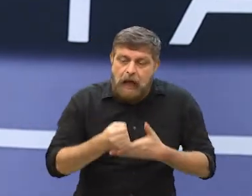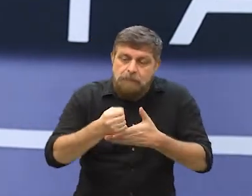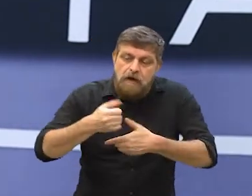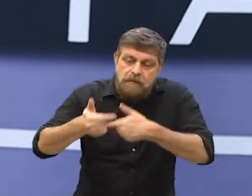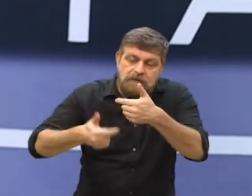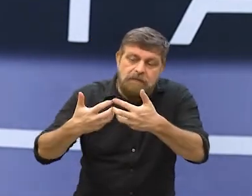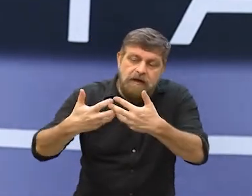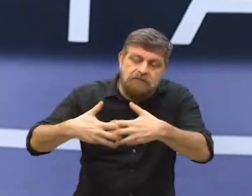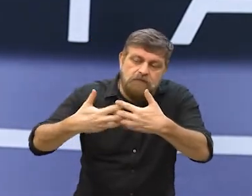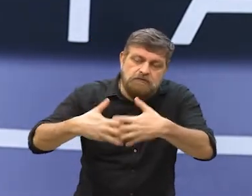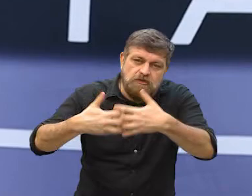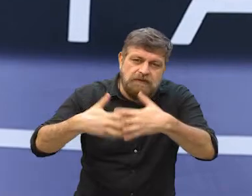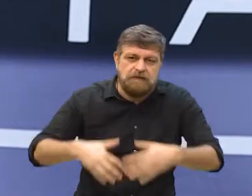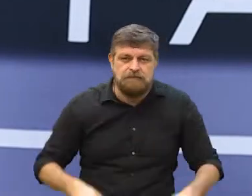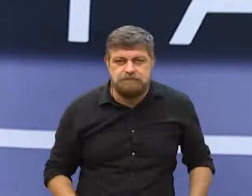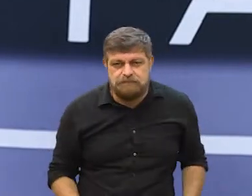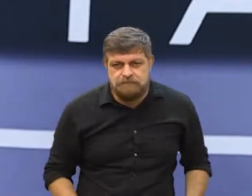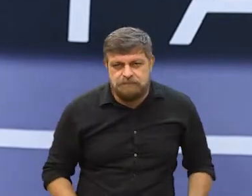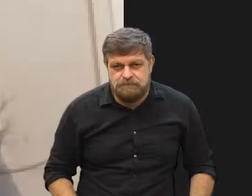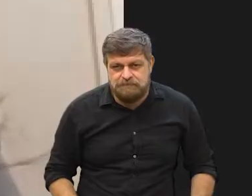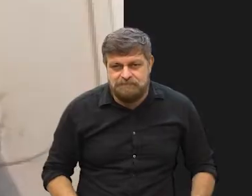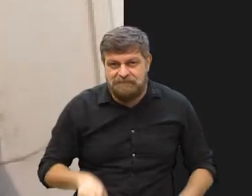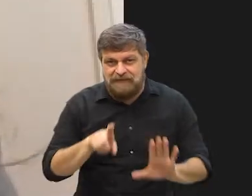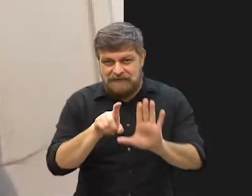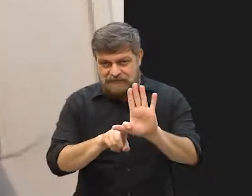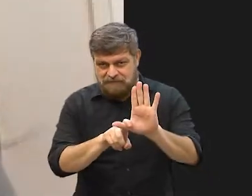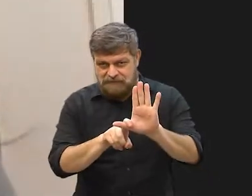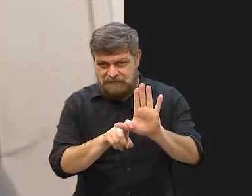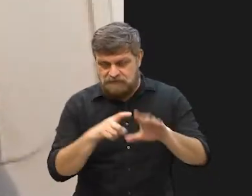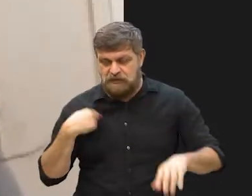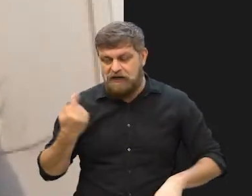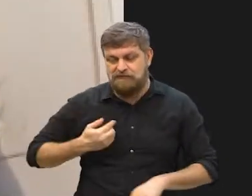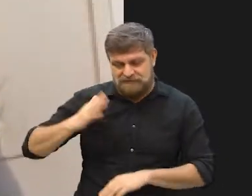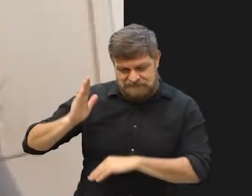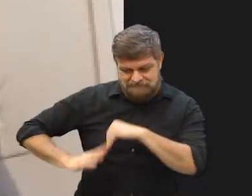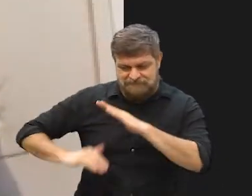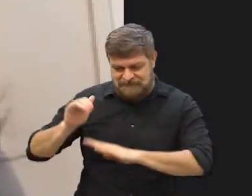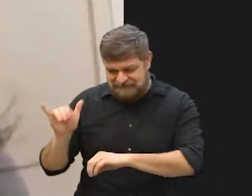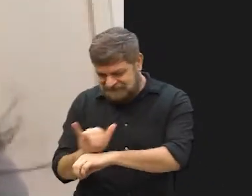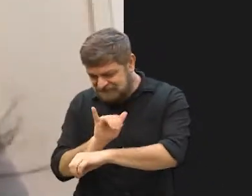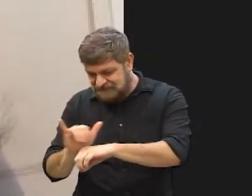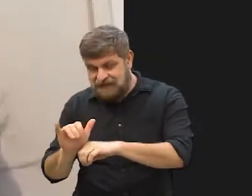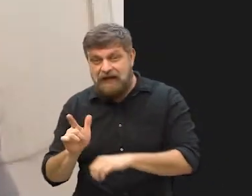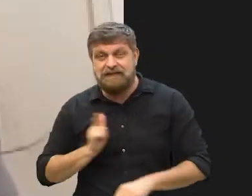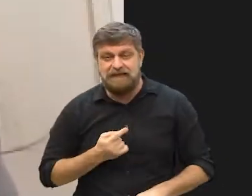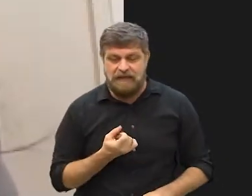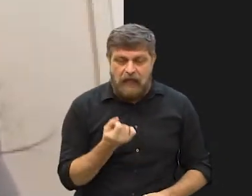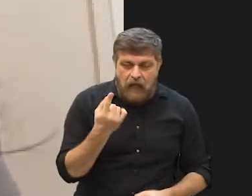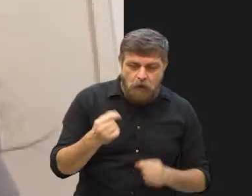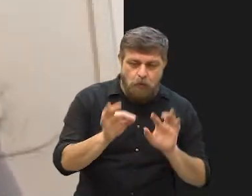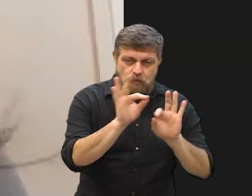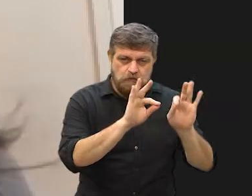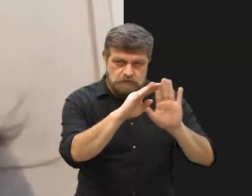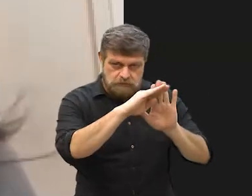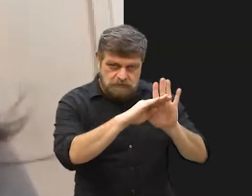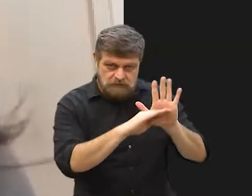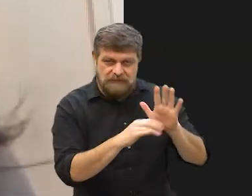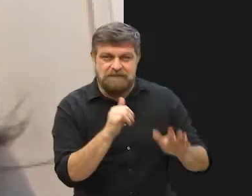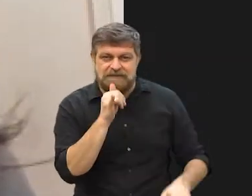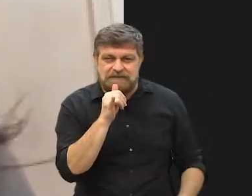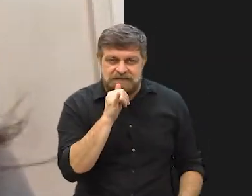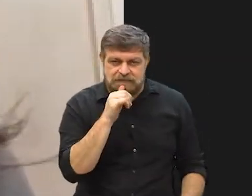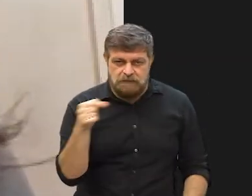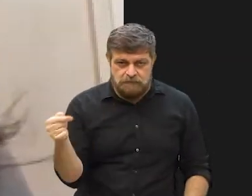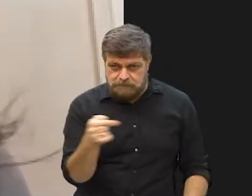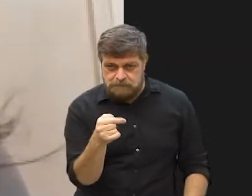ativo? Aí depende muito do que a gente vai fazer. A gente tem alguns projetos, e aí, exemplo, esse